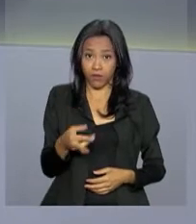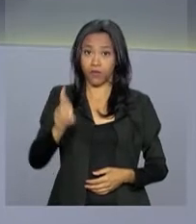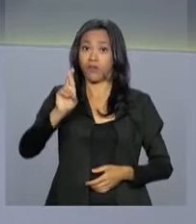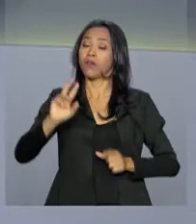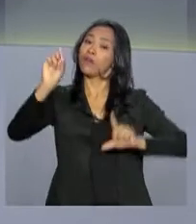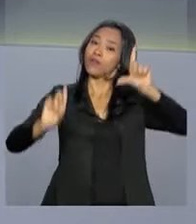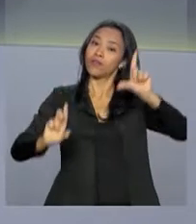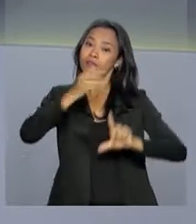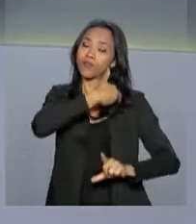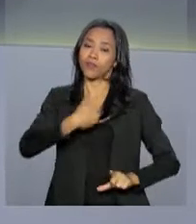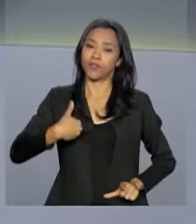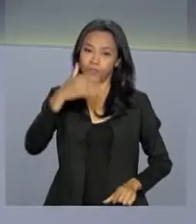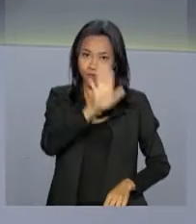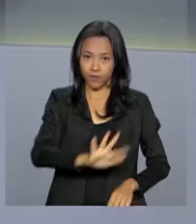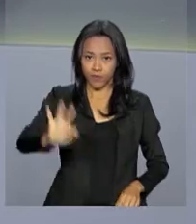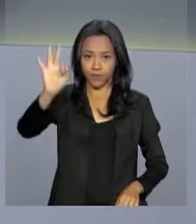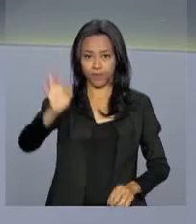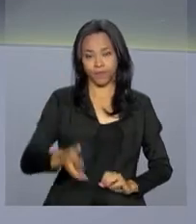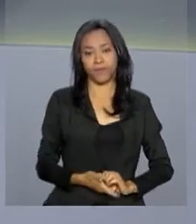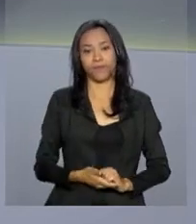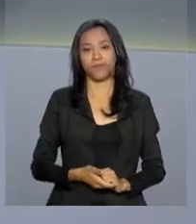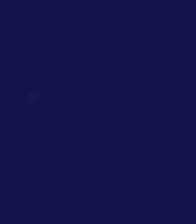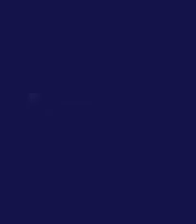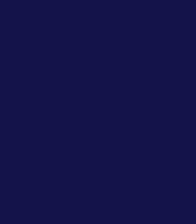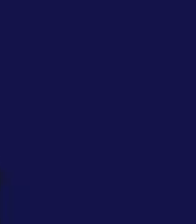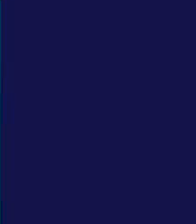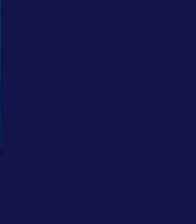nbr a tv do governo federal